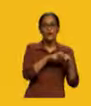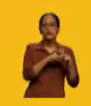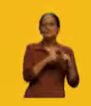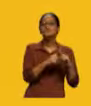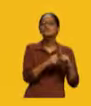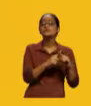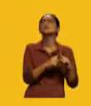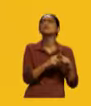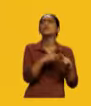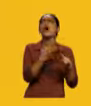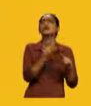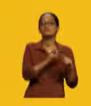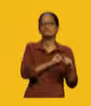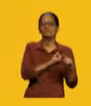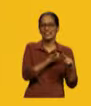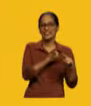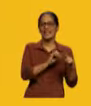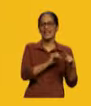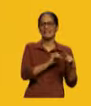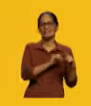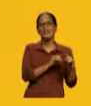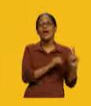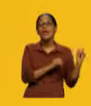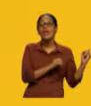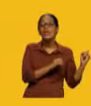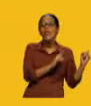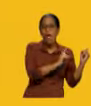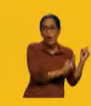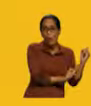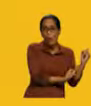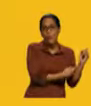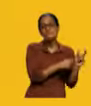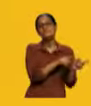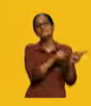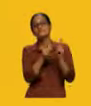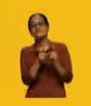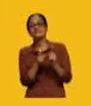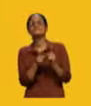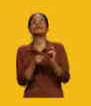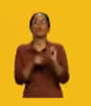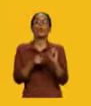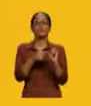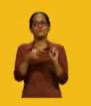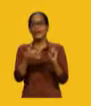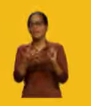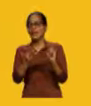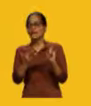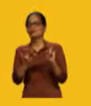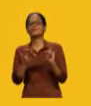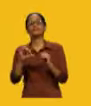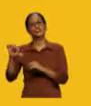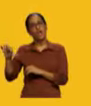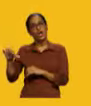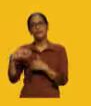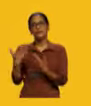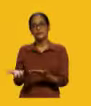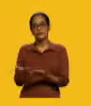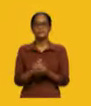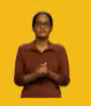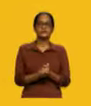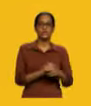quanto? 10. O i vale 1, subtraindo, deu 9. O x pode ficar